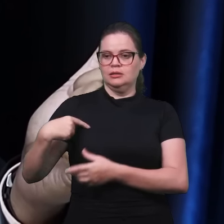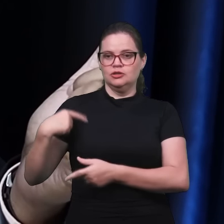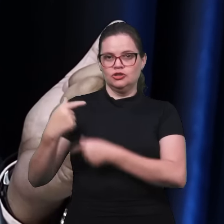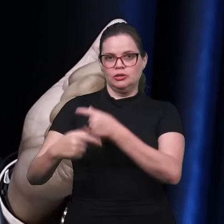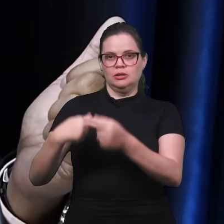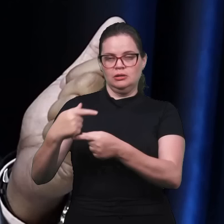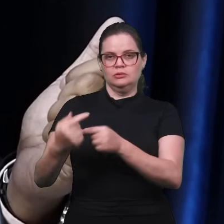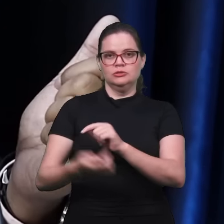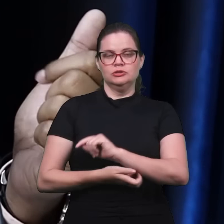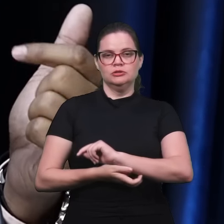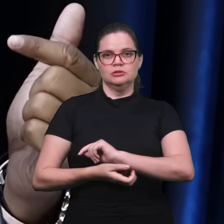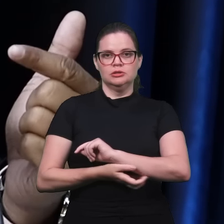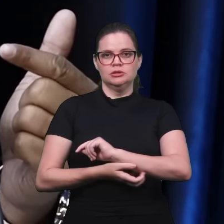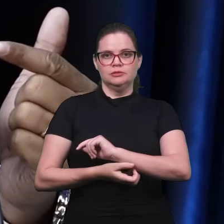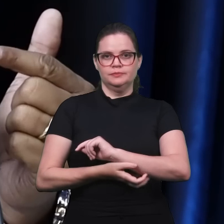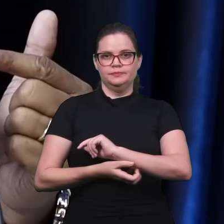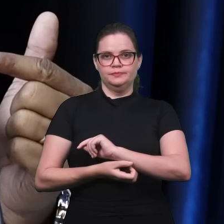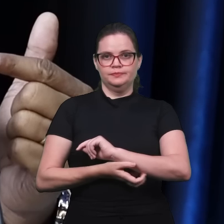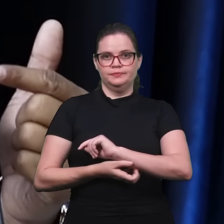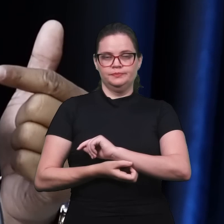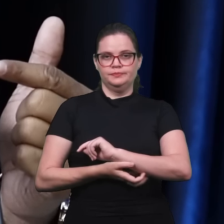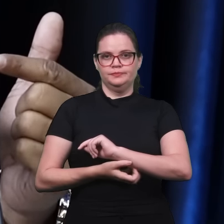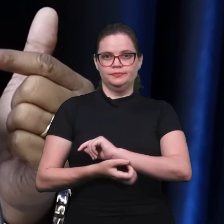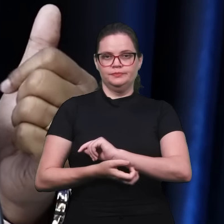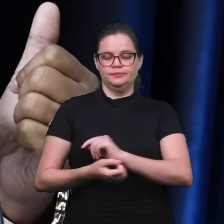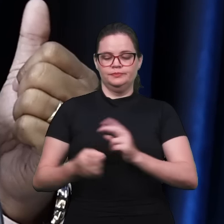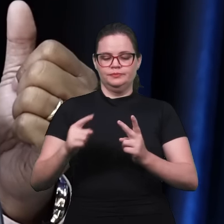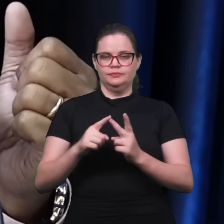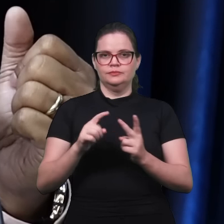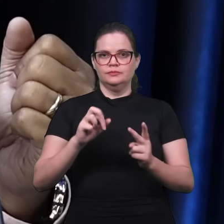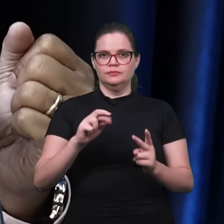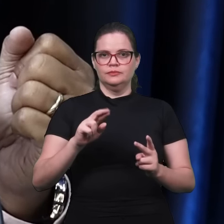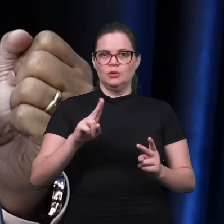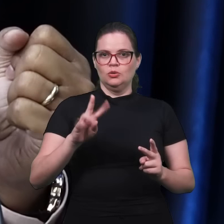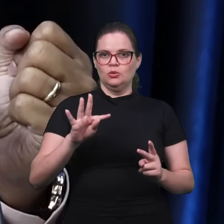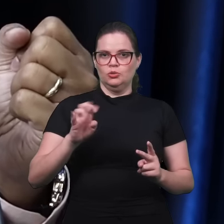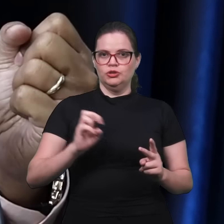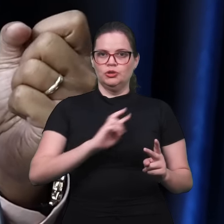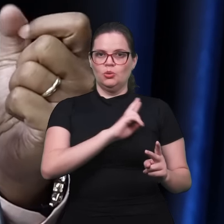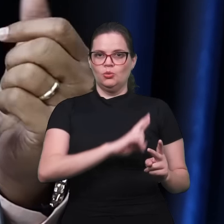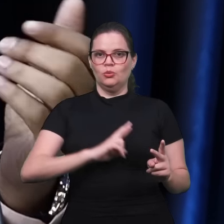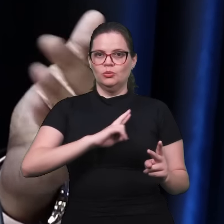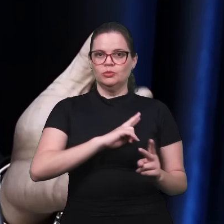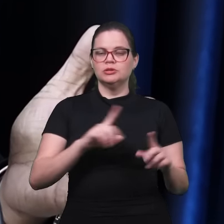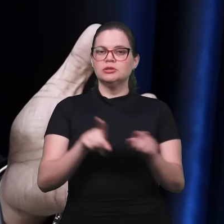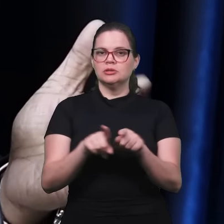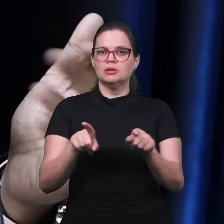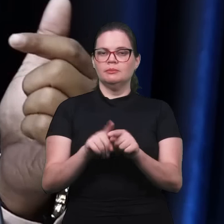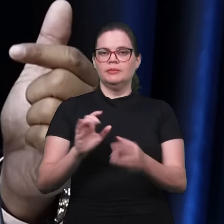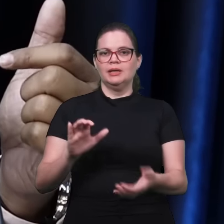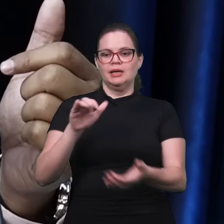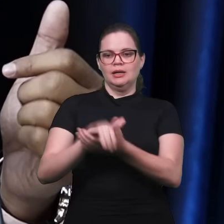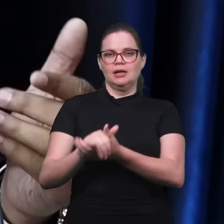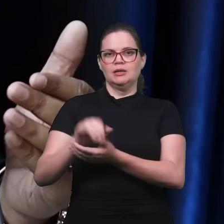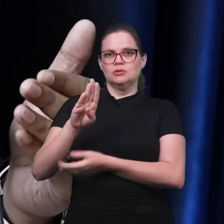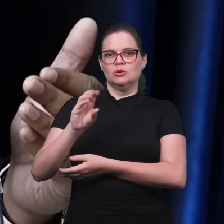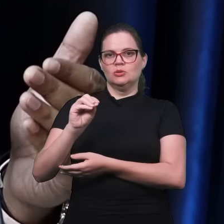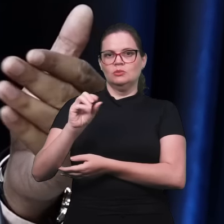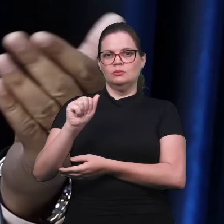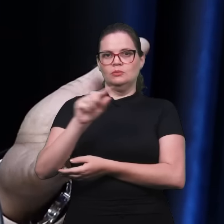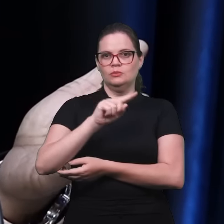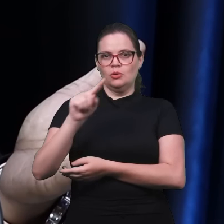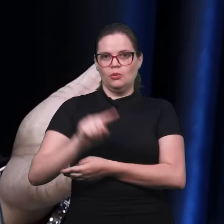descendência de Jesus. Ruth também, né? É outra que casou-se com Boaz.